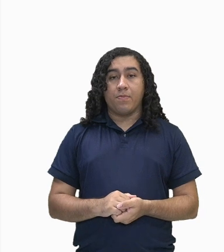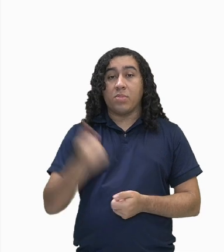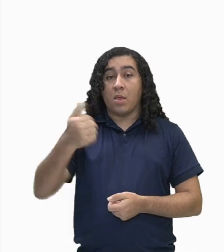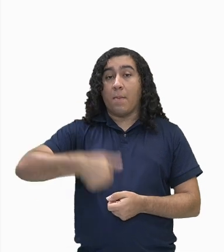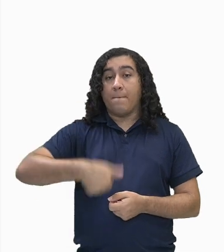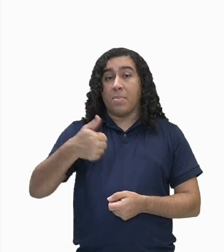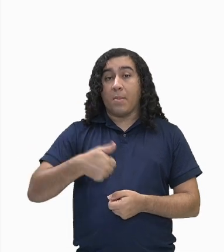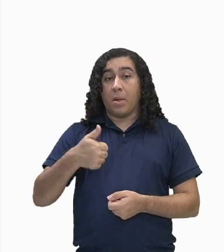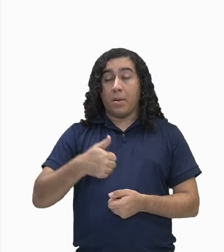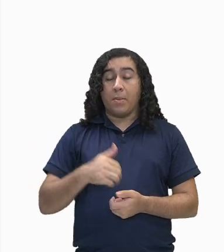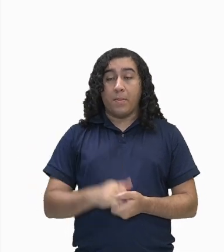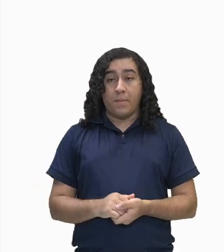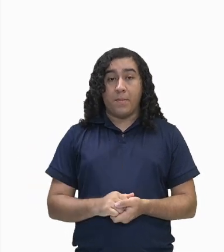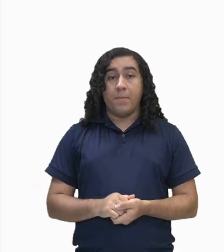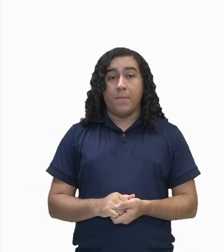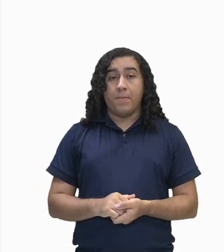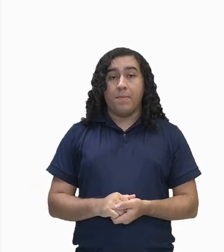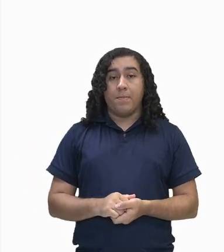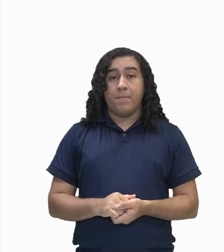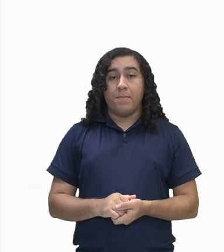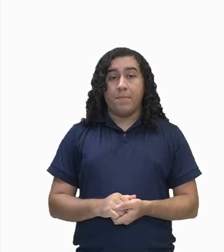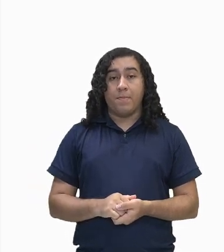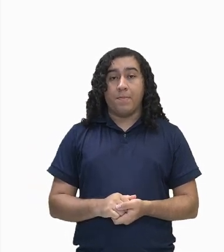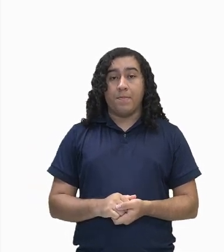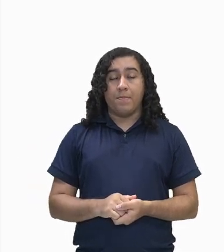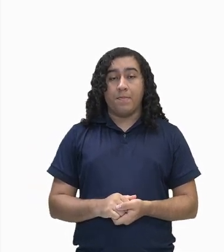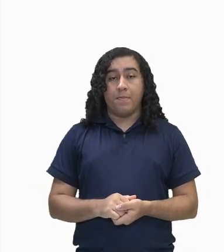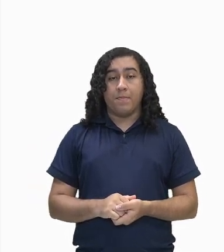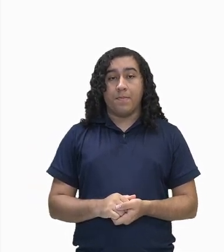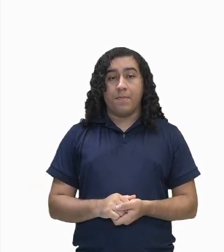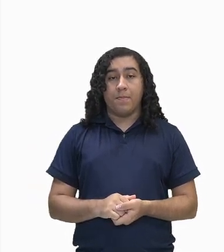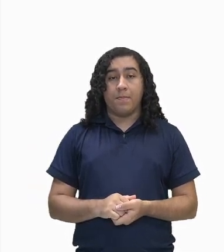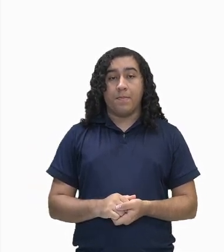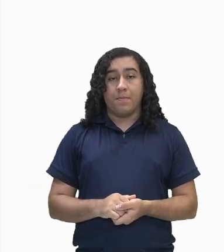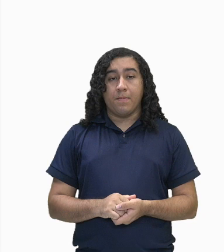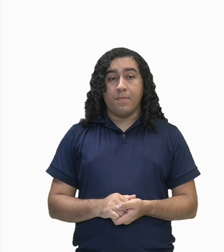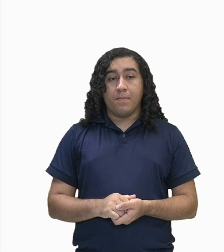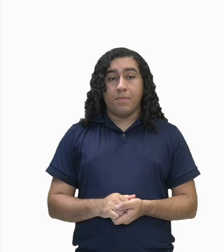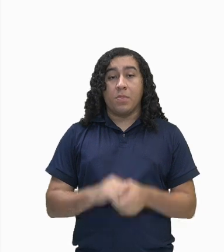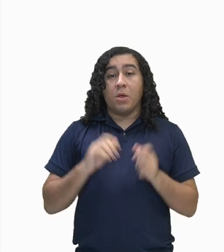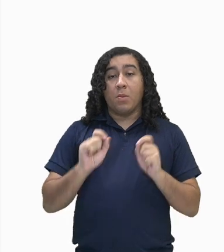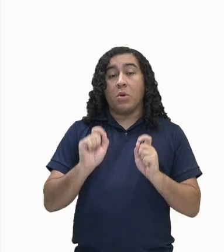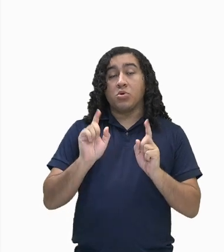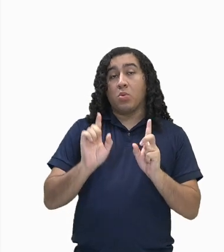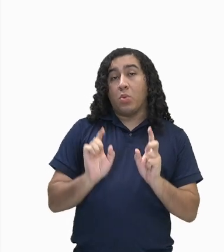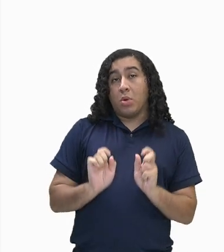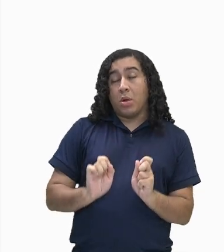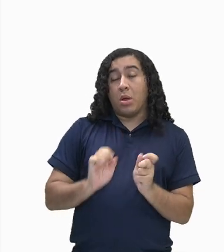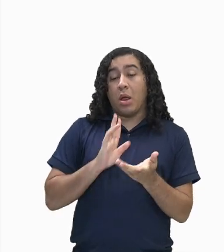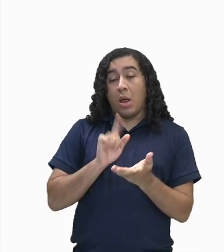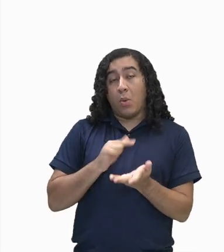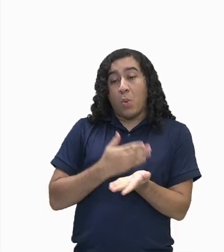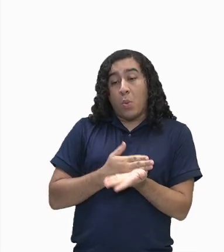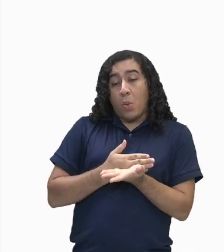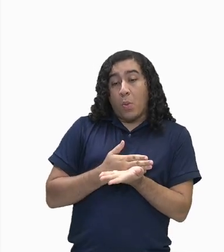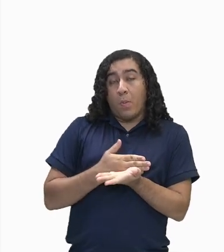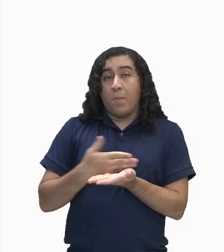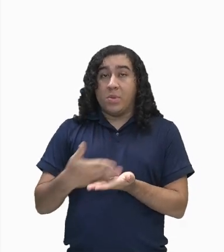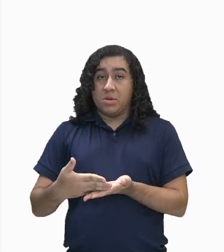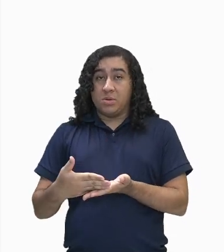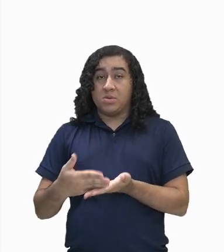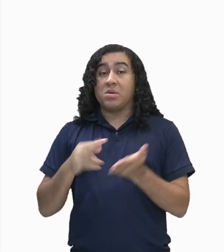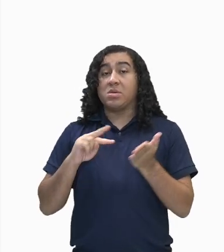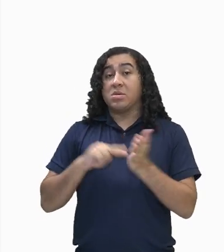lugar, os ritos religiosos, eles podem ser ritos de iniciação, que marcam os primeiros passos